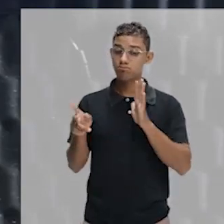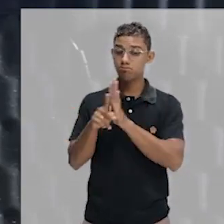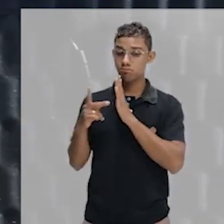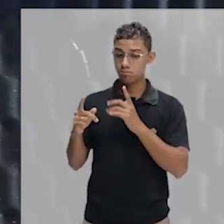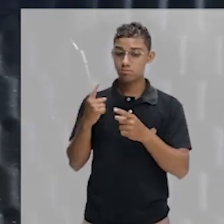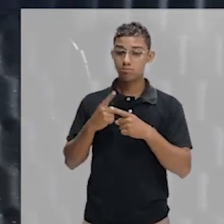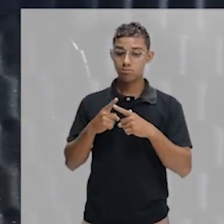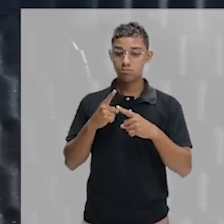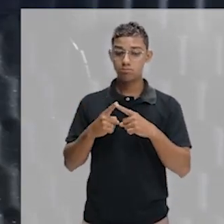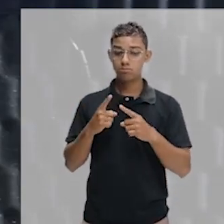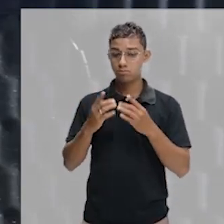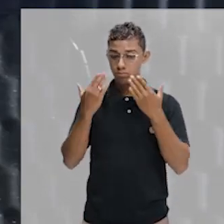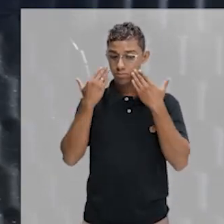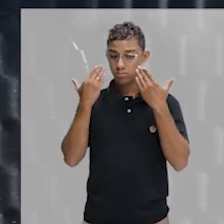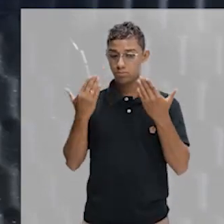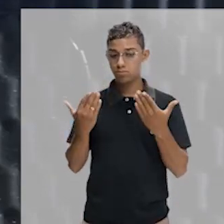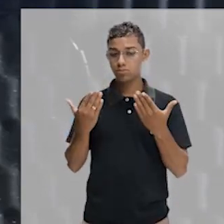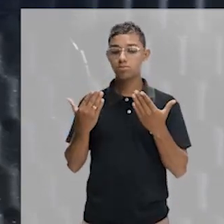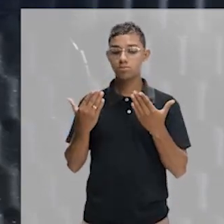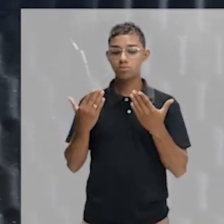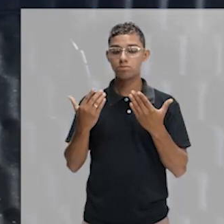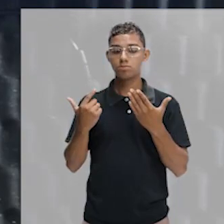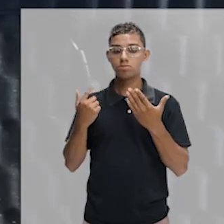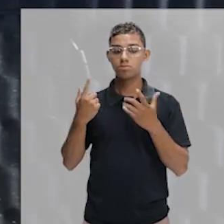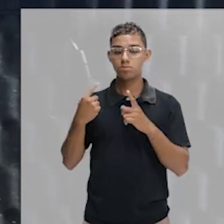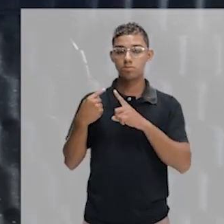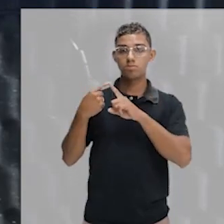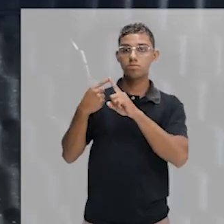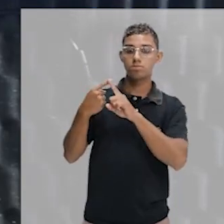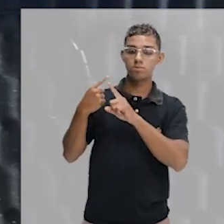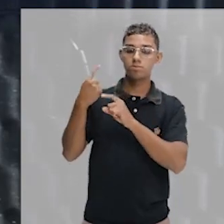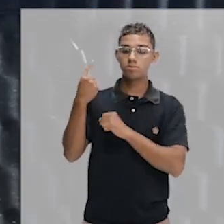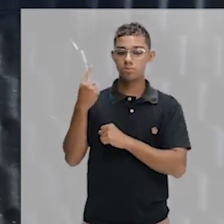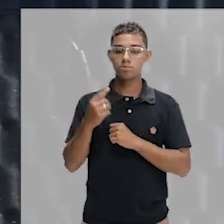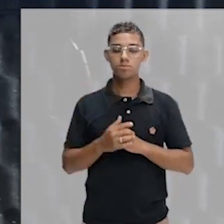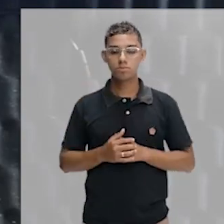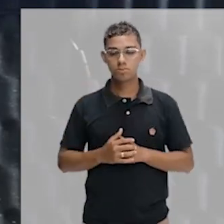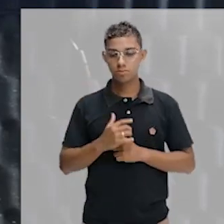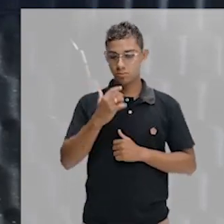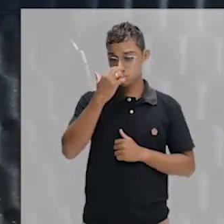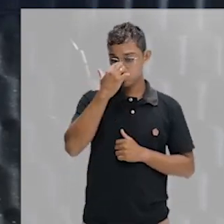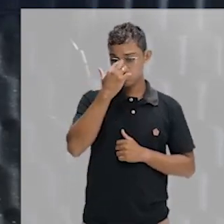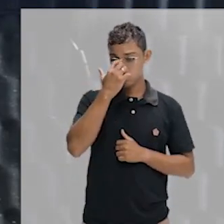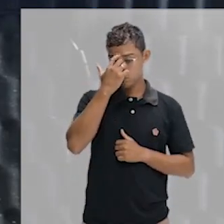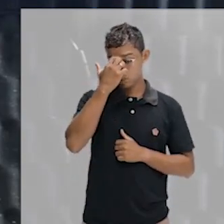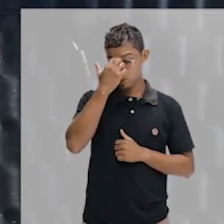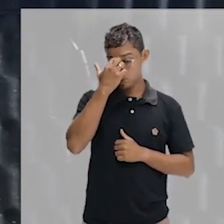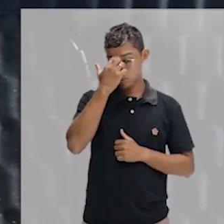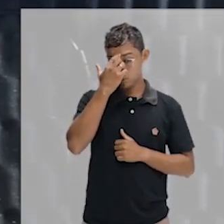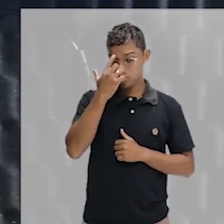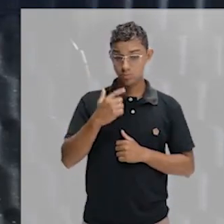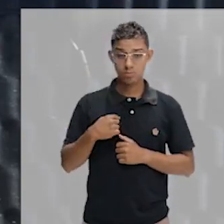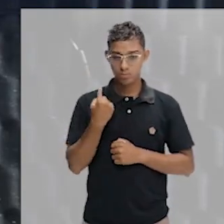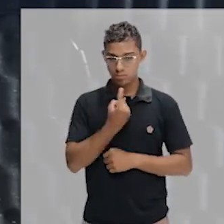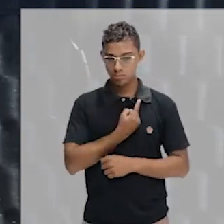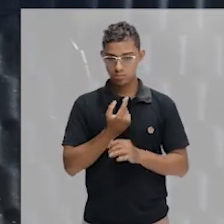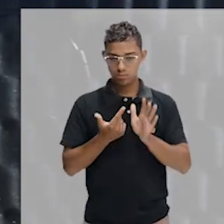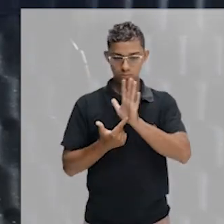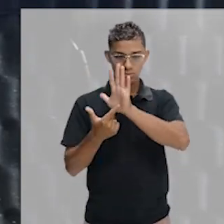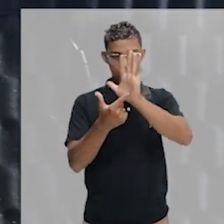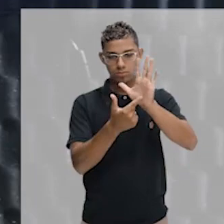apareceu o mais um aqui ó na somatória lá no final da escrita da função Tá bom então nós estamos mostrando